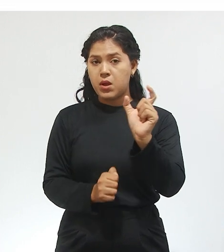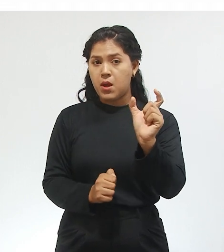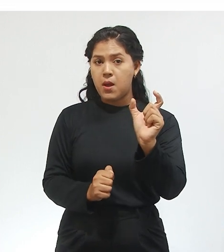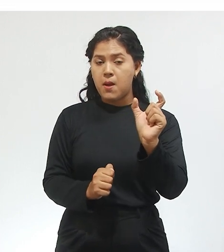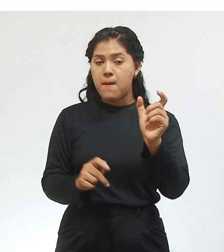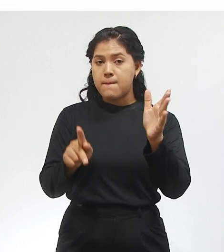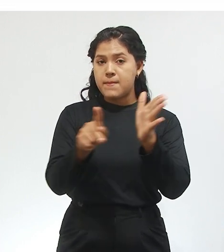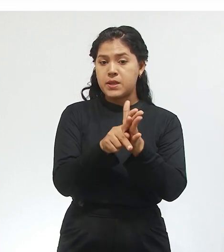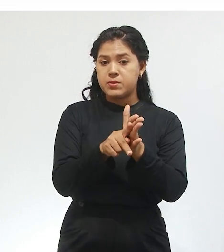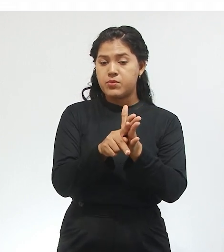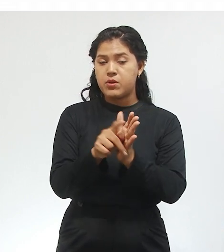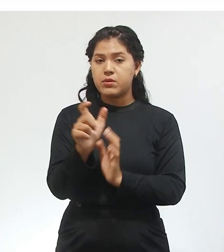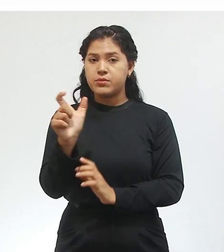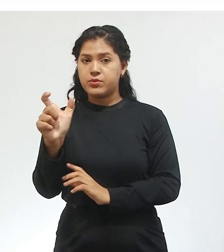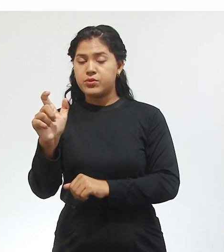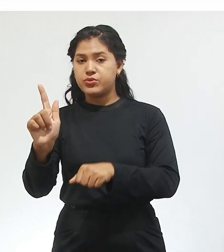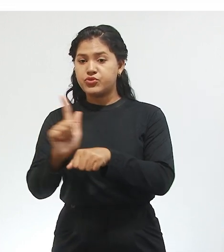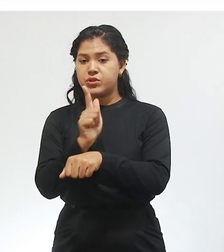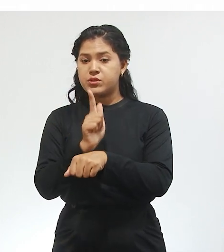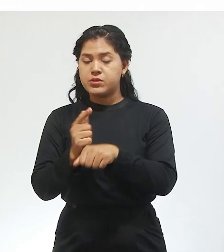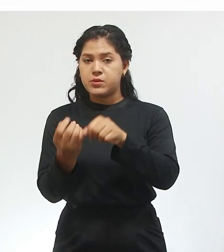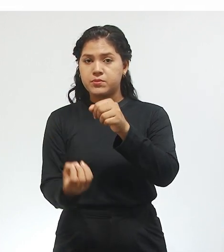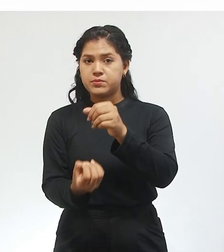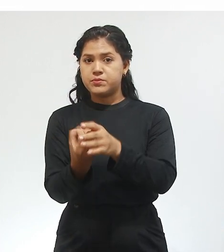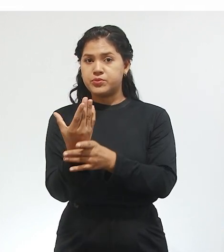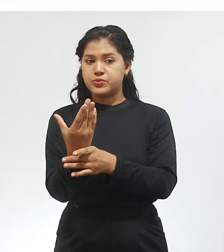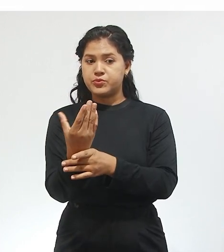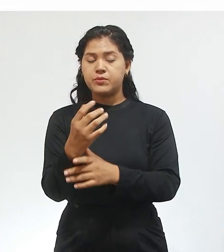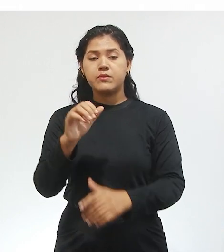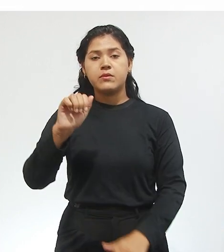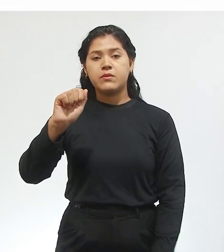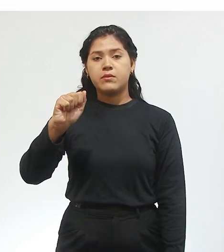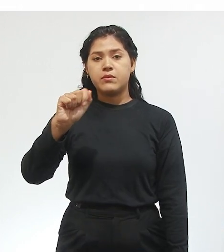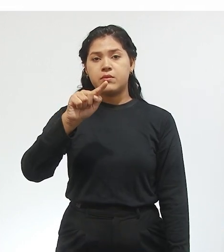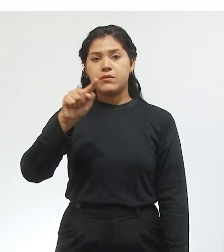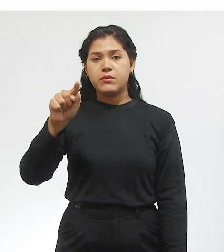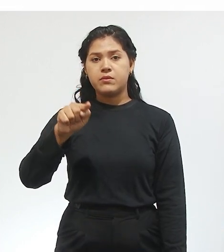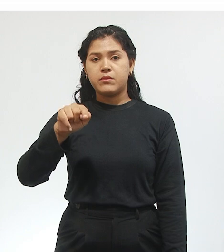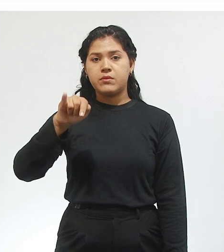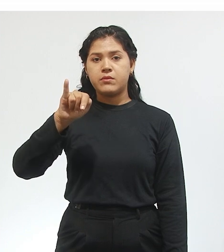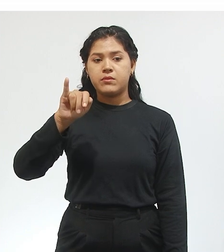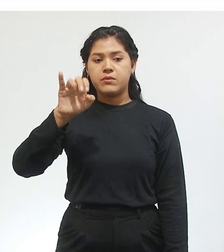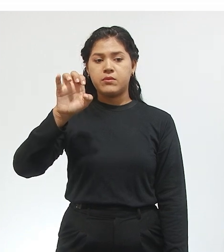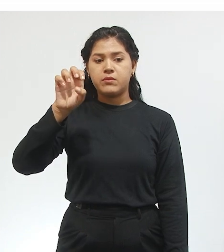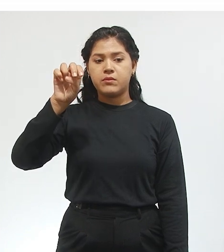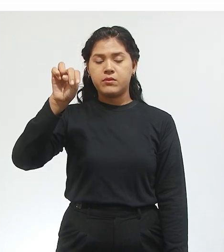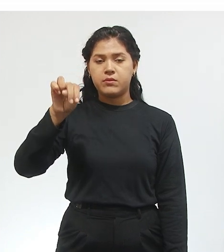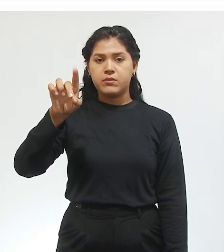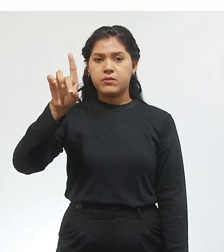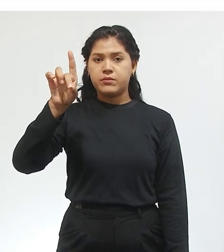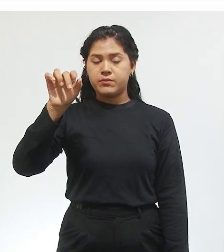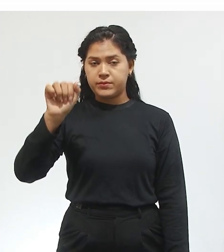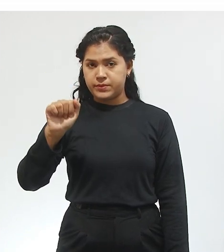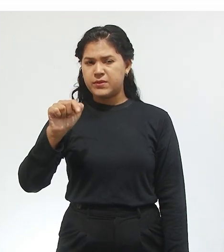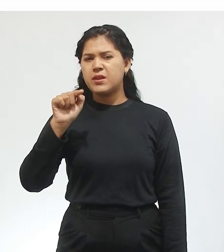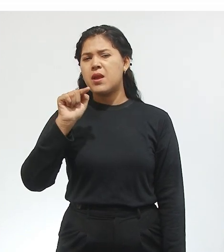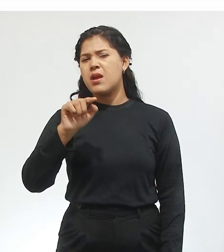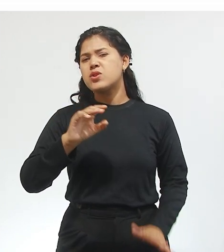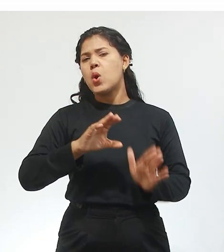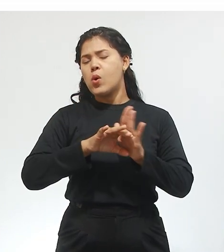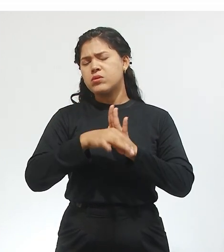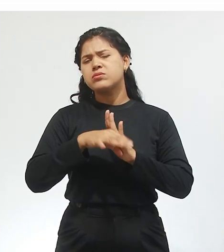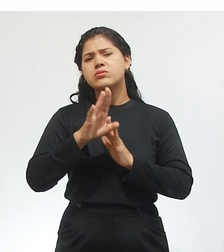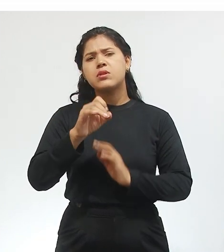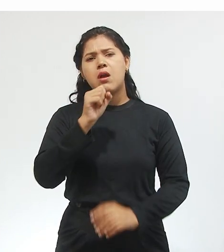gestão. Esse conceito, ele é um pouco antigo, ok? Mas ainda